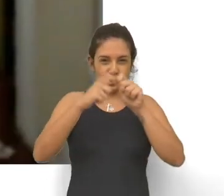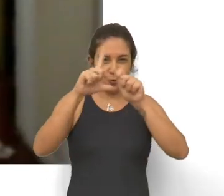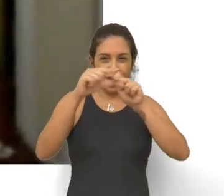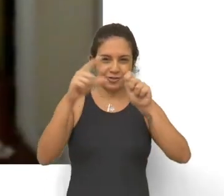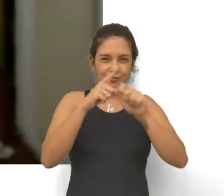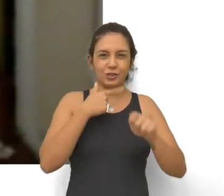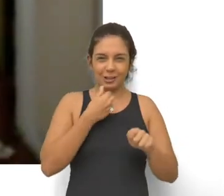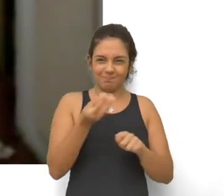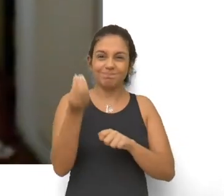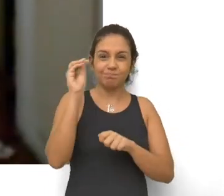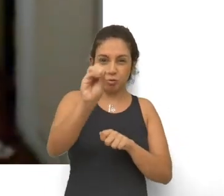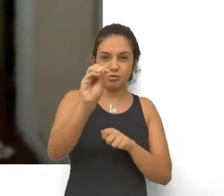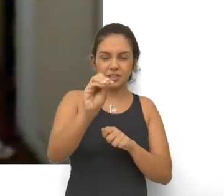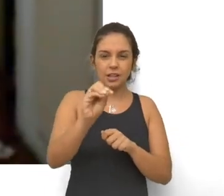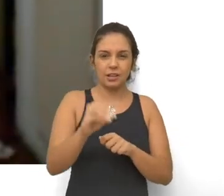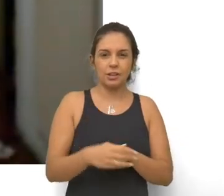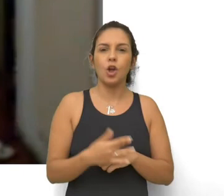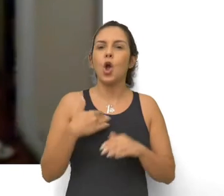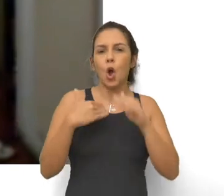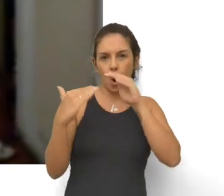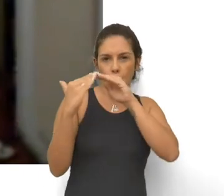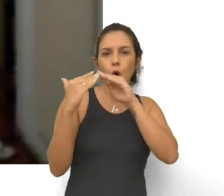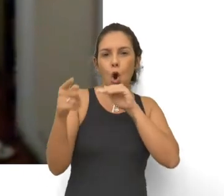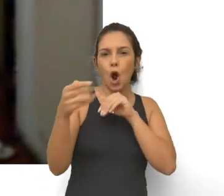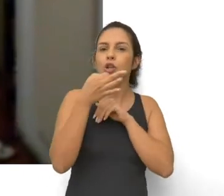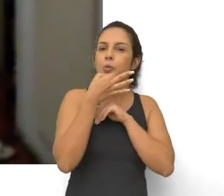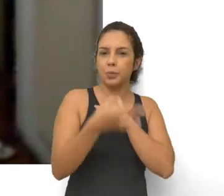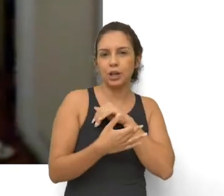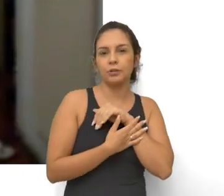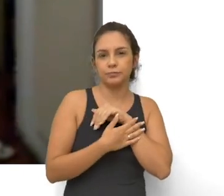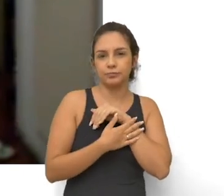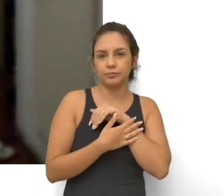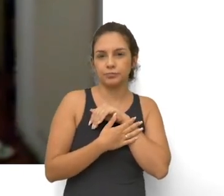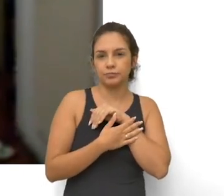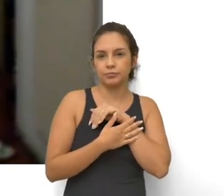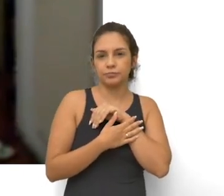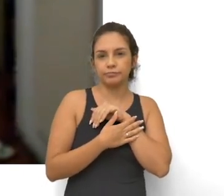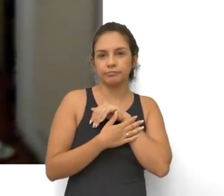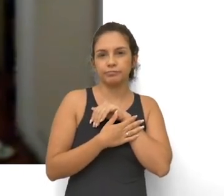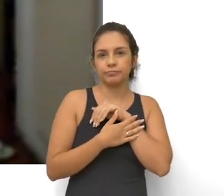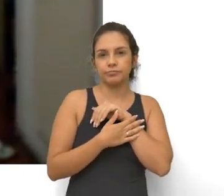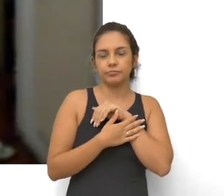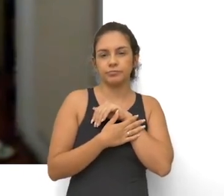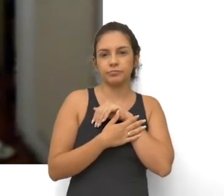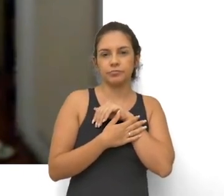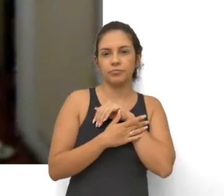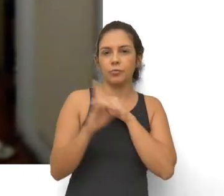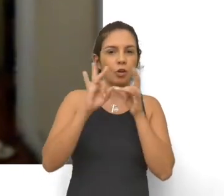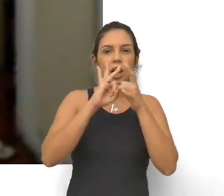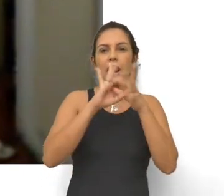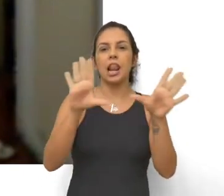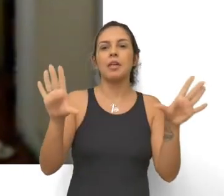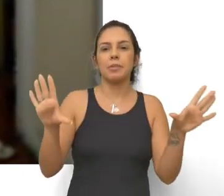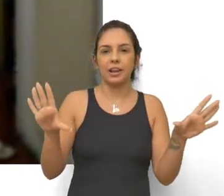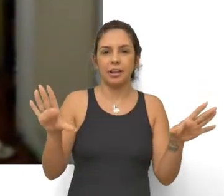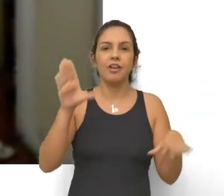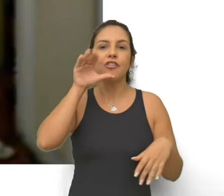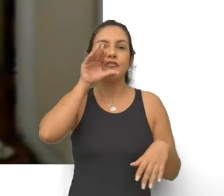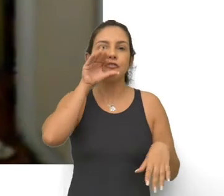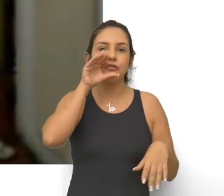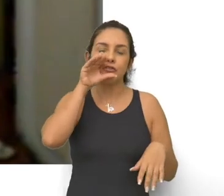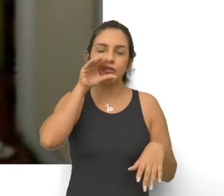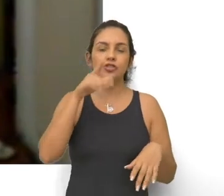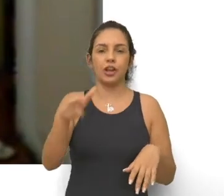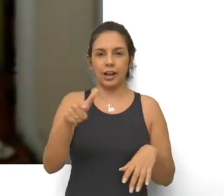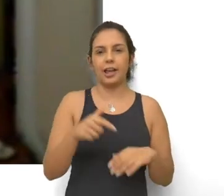hoje, que era assim: concordo com a Danusa, de fato não podia assim, liberar a funcionária dessa